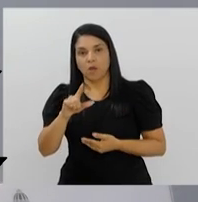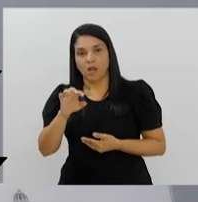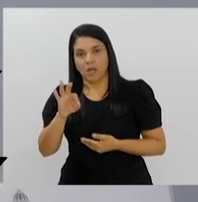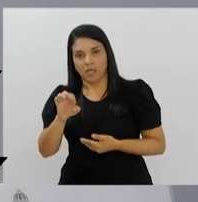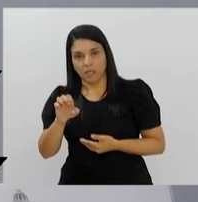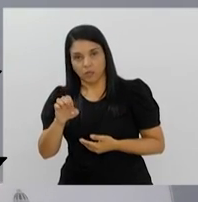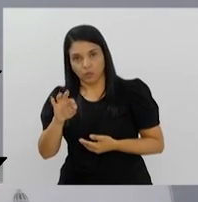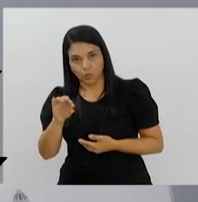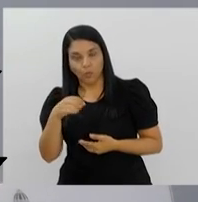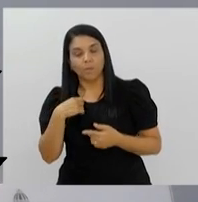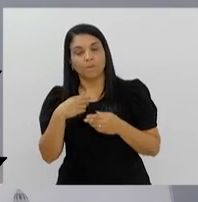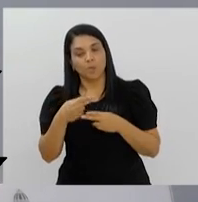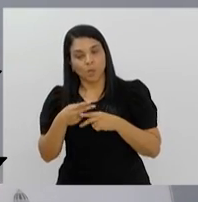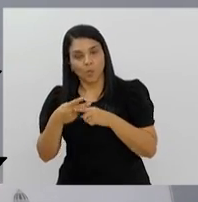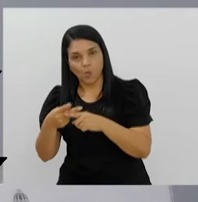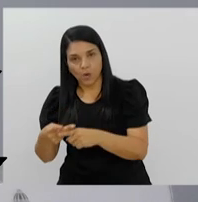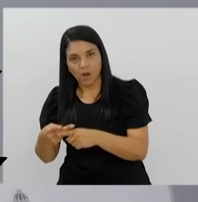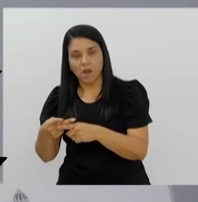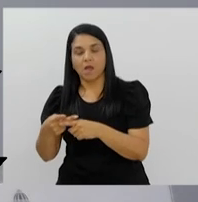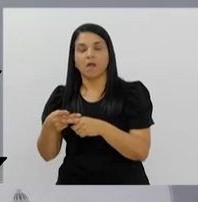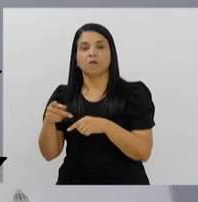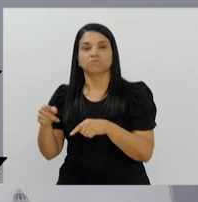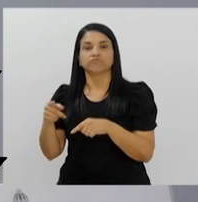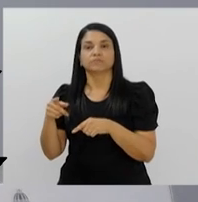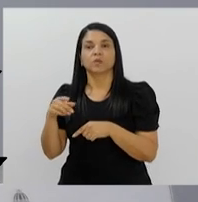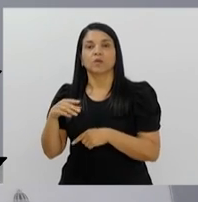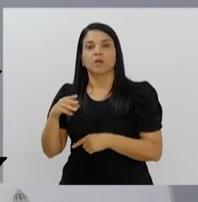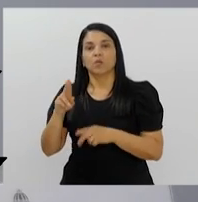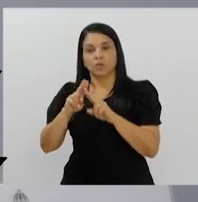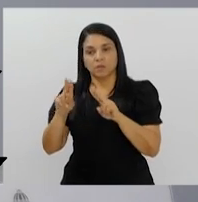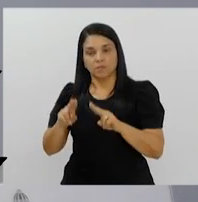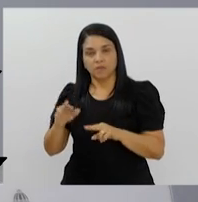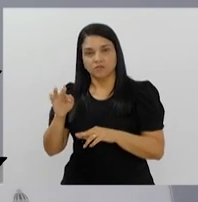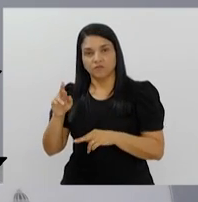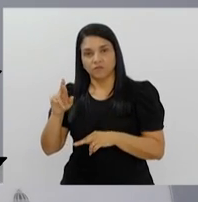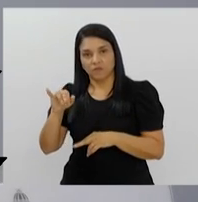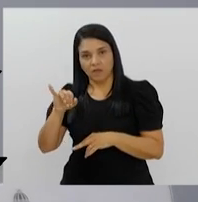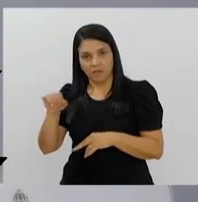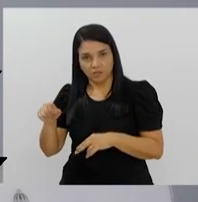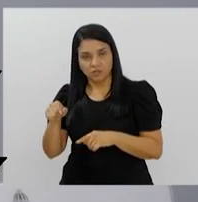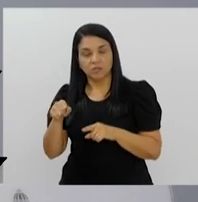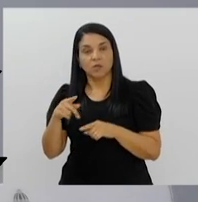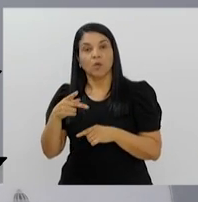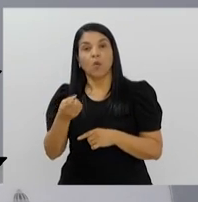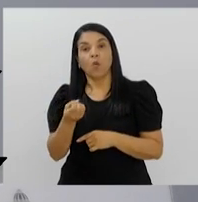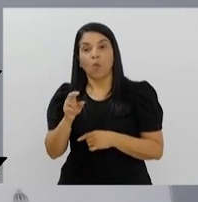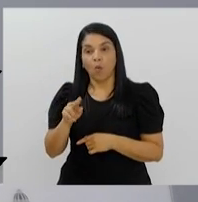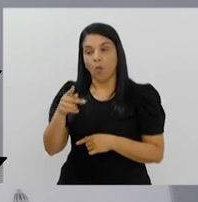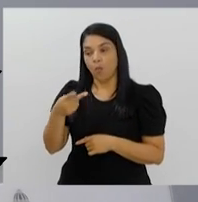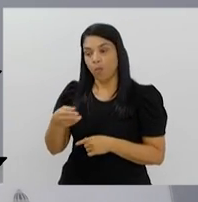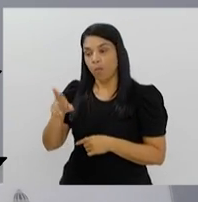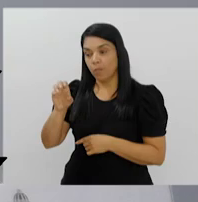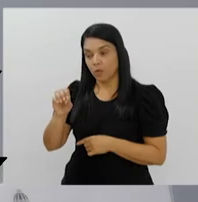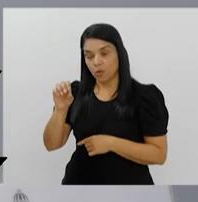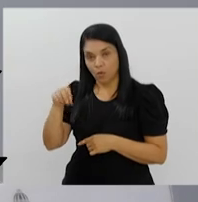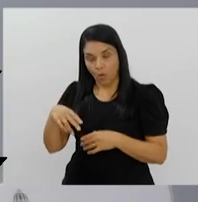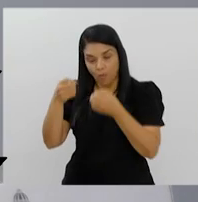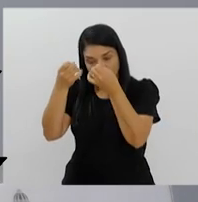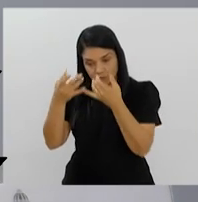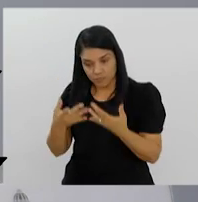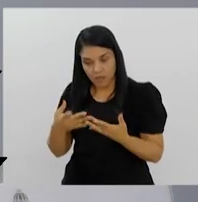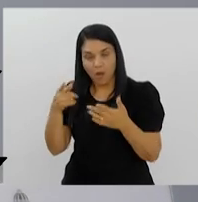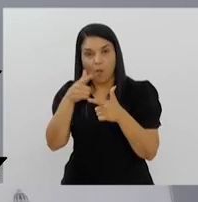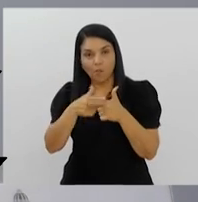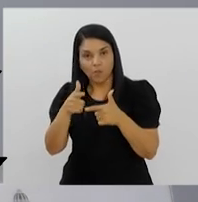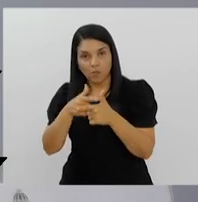Unimed ferge os canais do Procom do Estado do Rio de Janeiro para que pudesse obter e relatar os seus problemas no que se referem